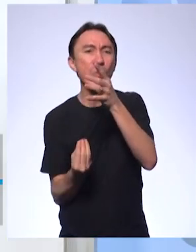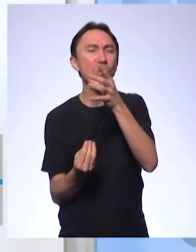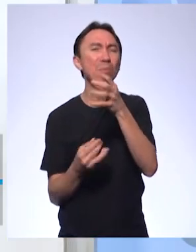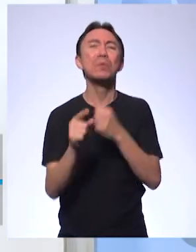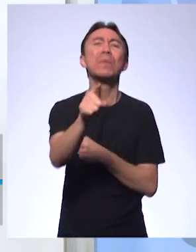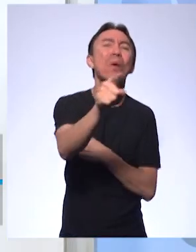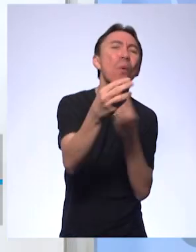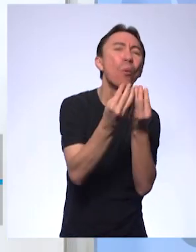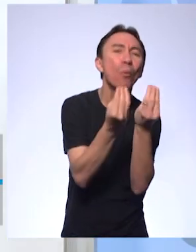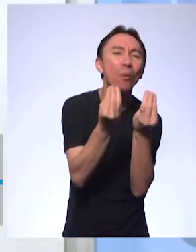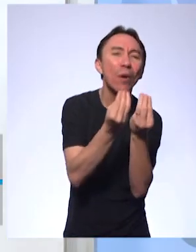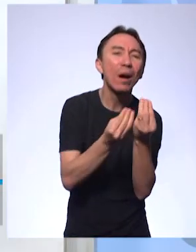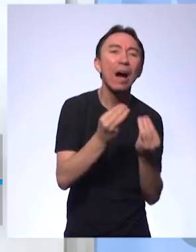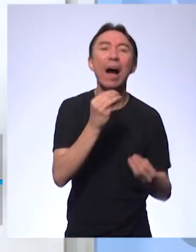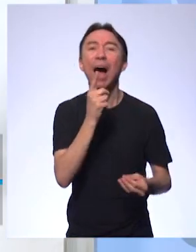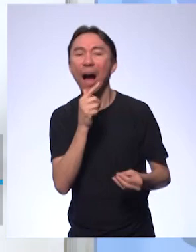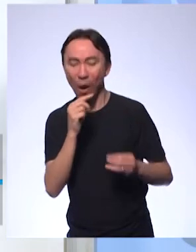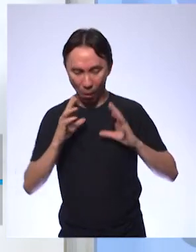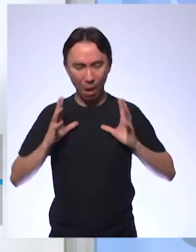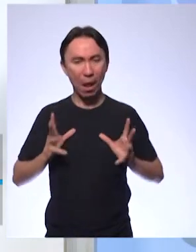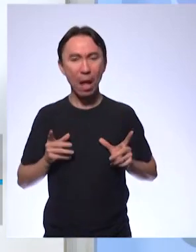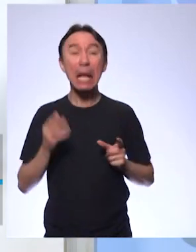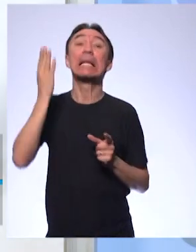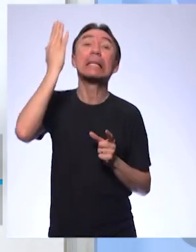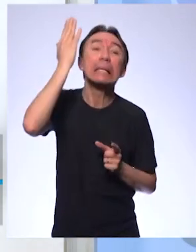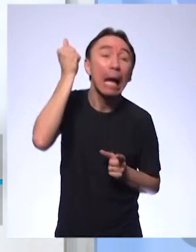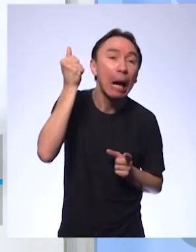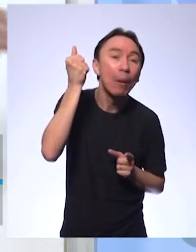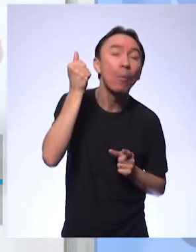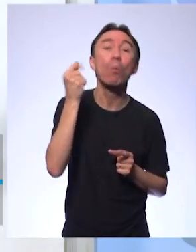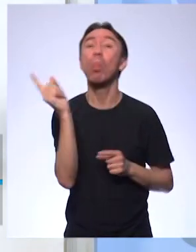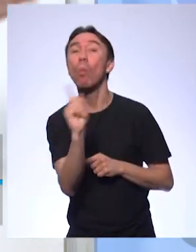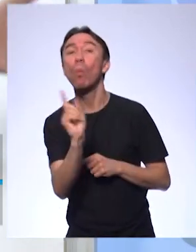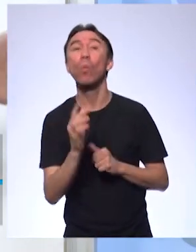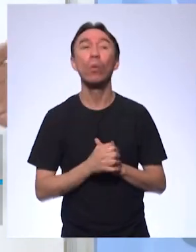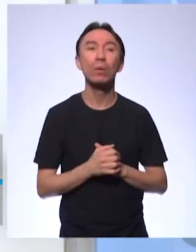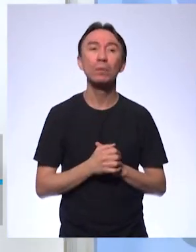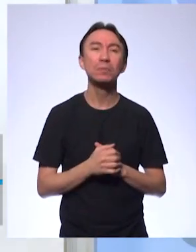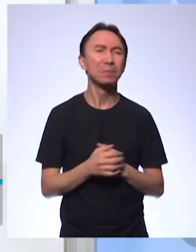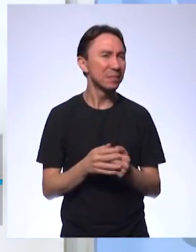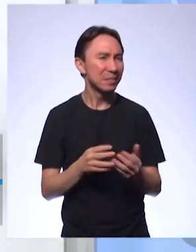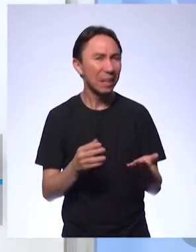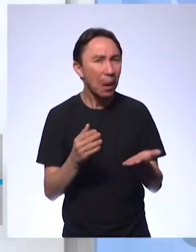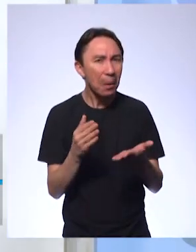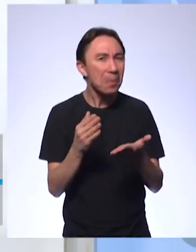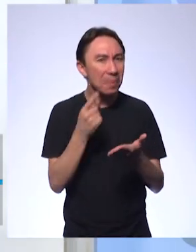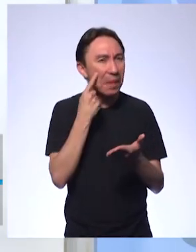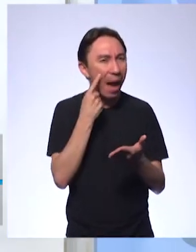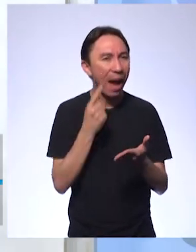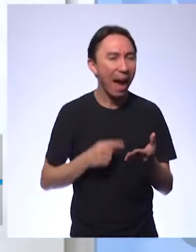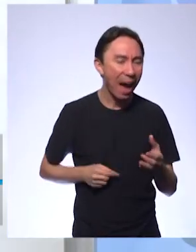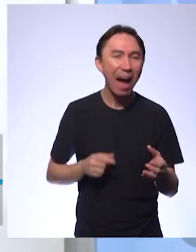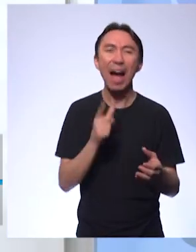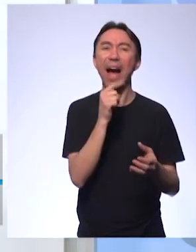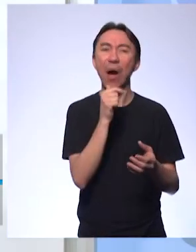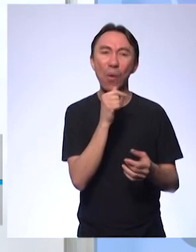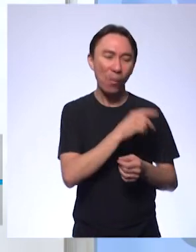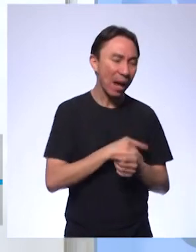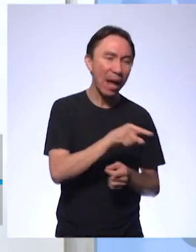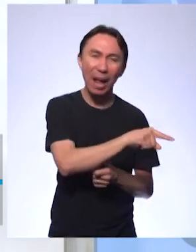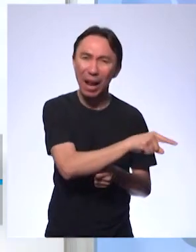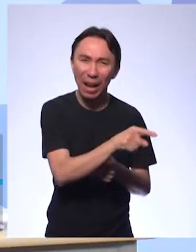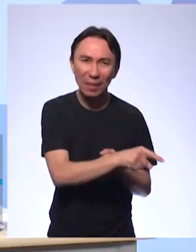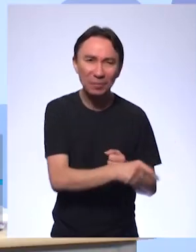não? Né? Porque pela aparência, tem até um mito também que se fala que a água é insípida,